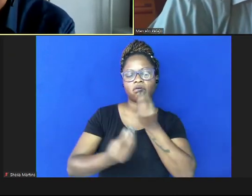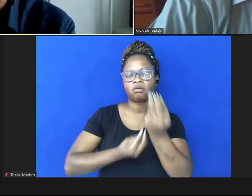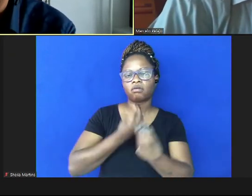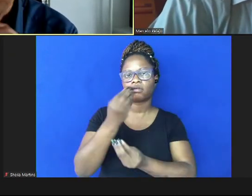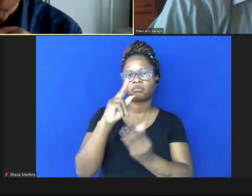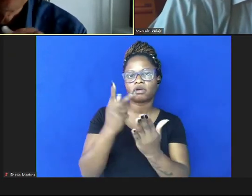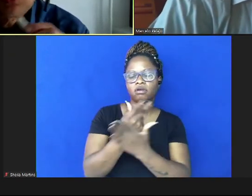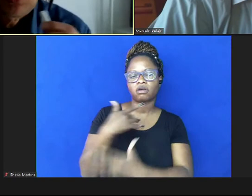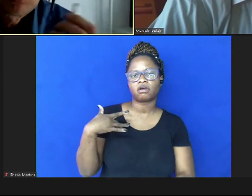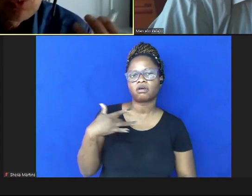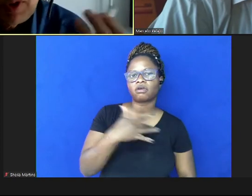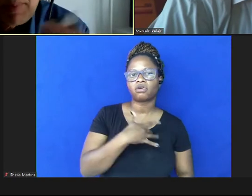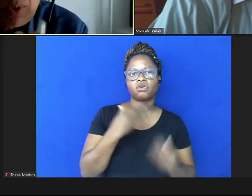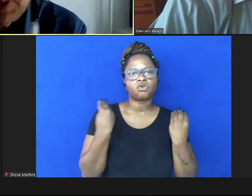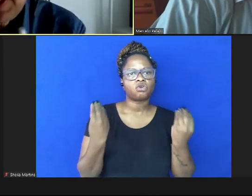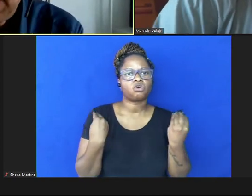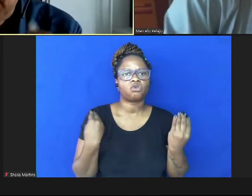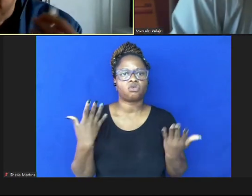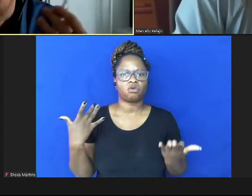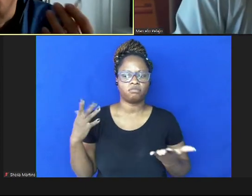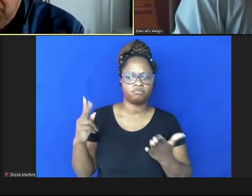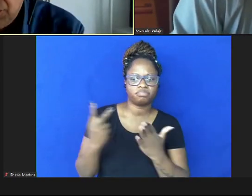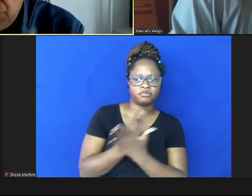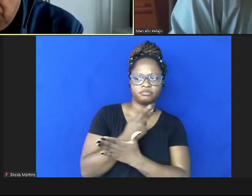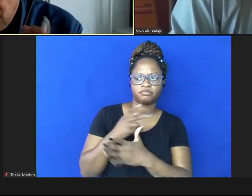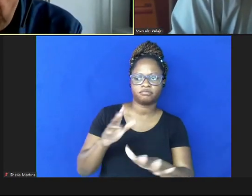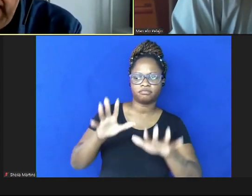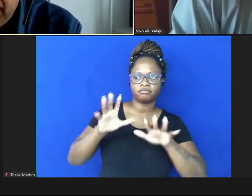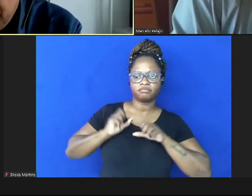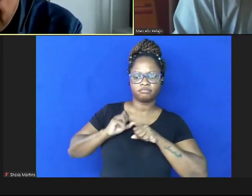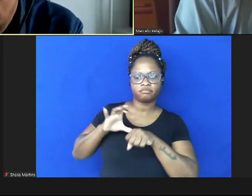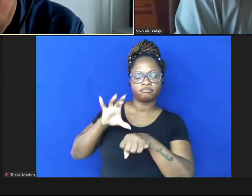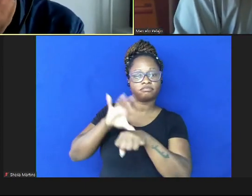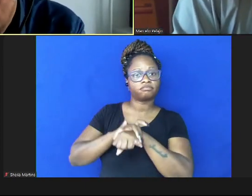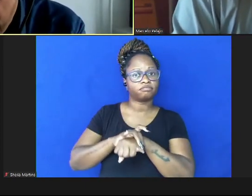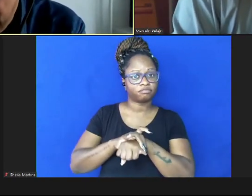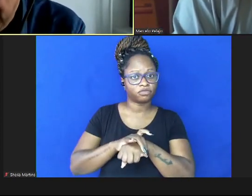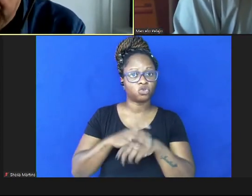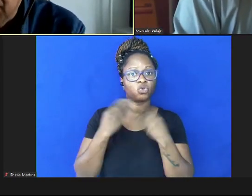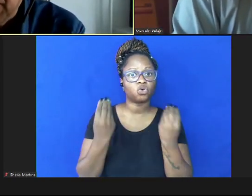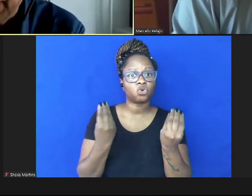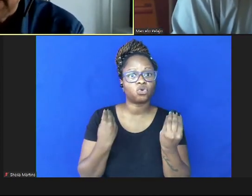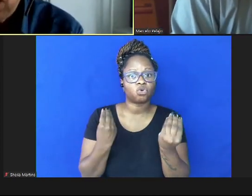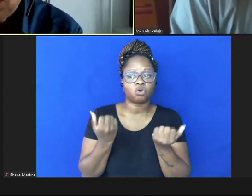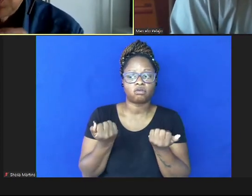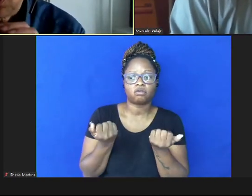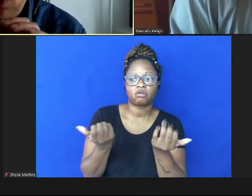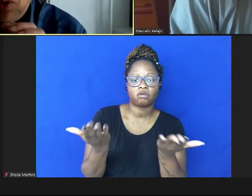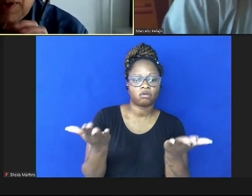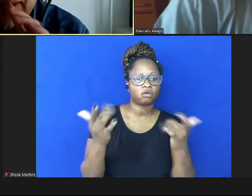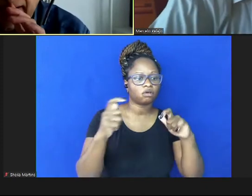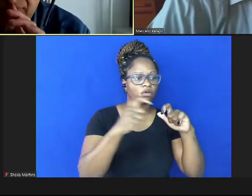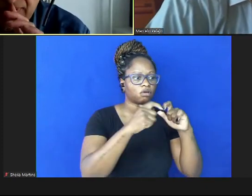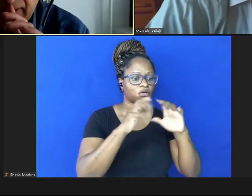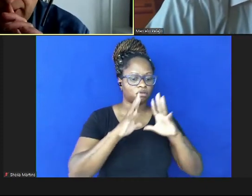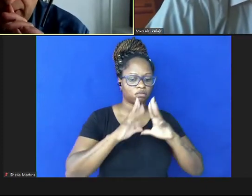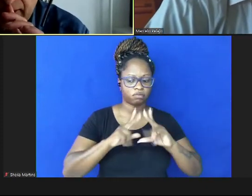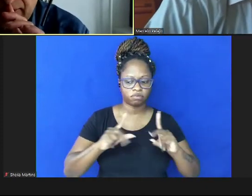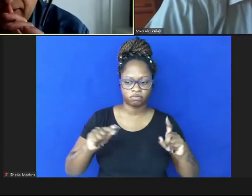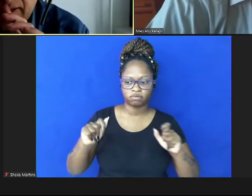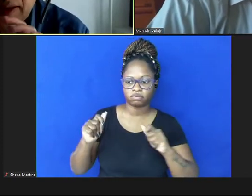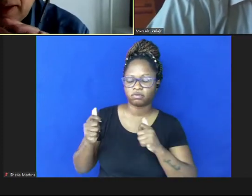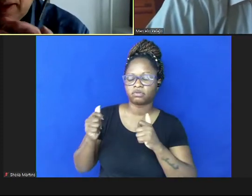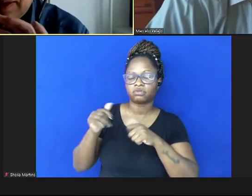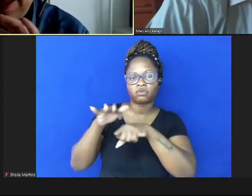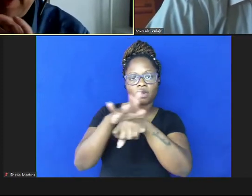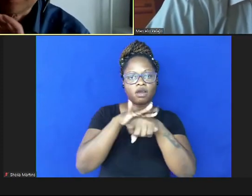como funcionam as doenças. O que a medicina pode oferecer para remover doenças, para ajudar